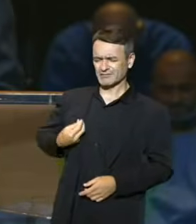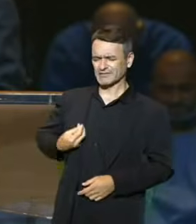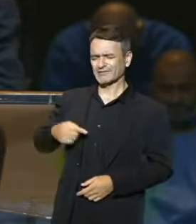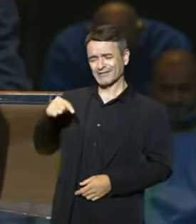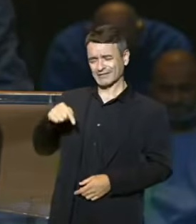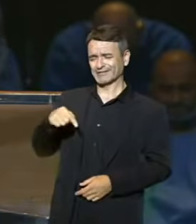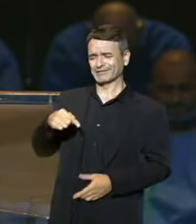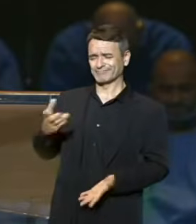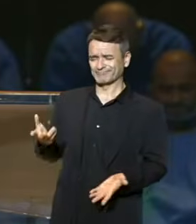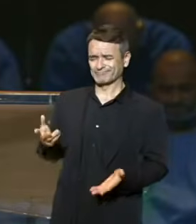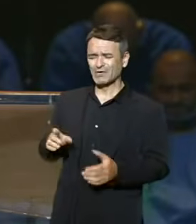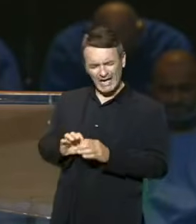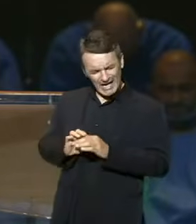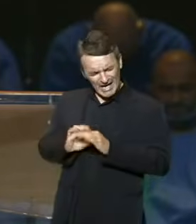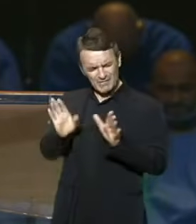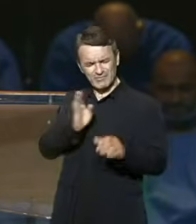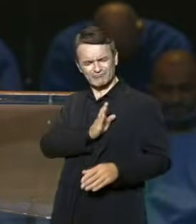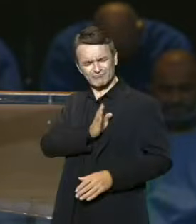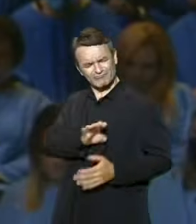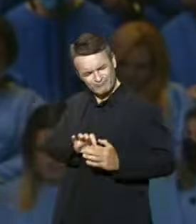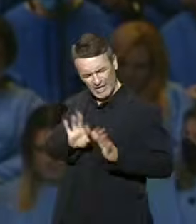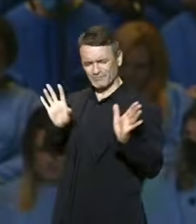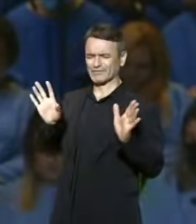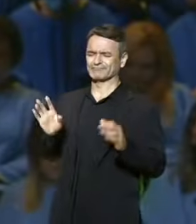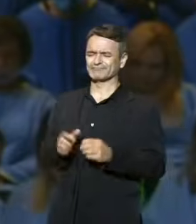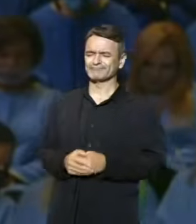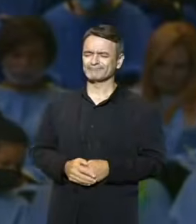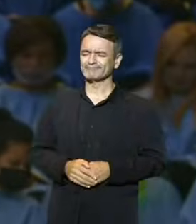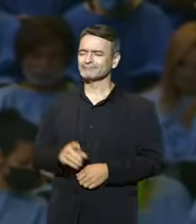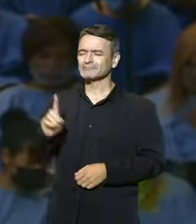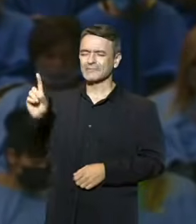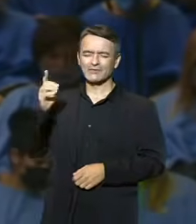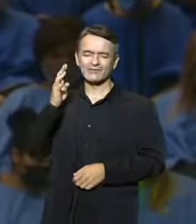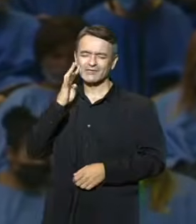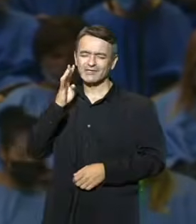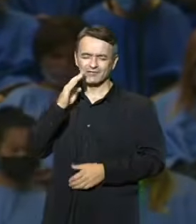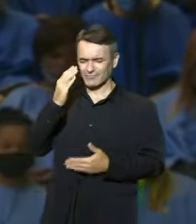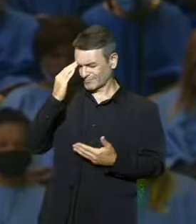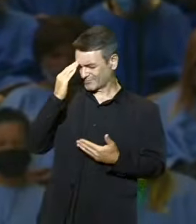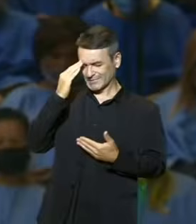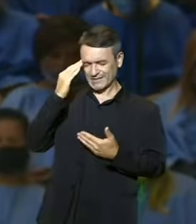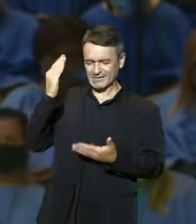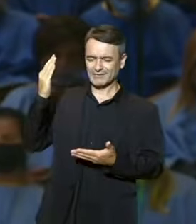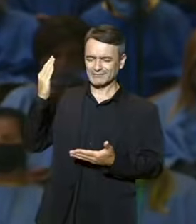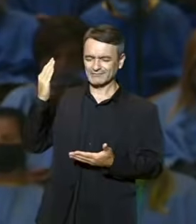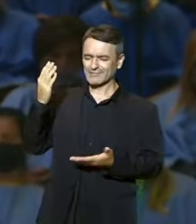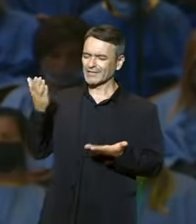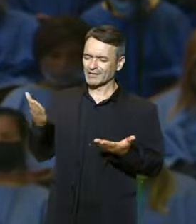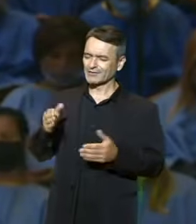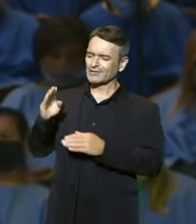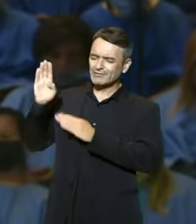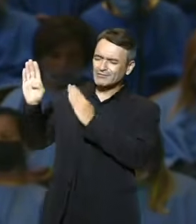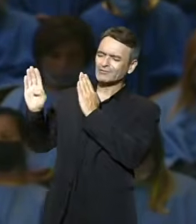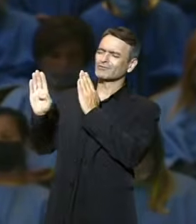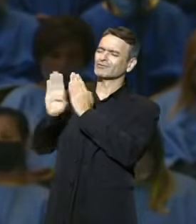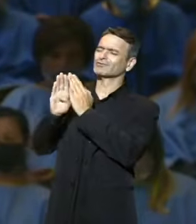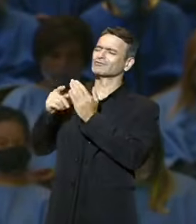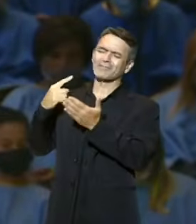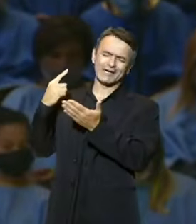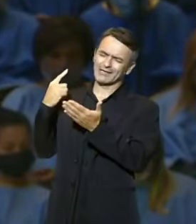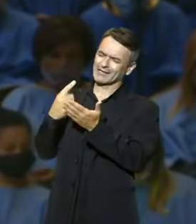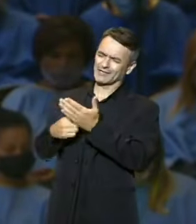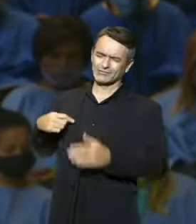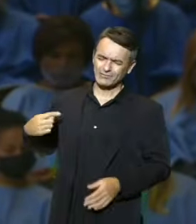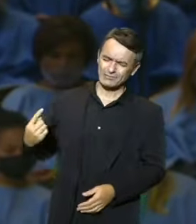você. Abre teu coração mais uma vez. Deus querido, obrigado porque esse é um encontro que o Senhor marca com a